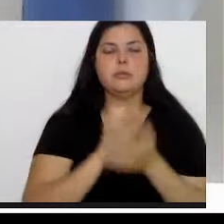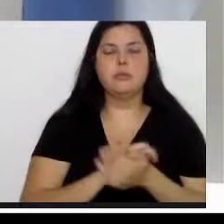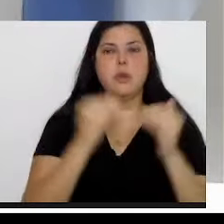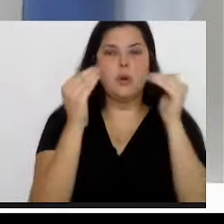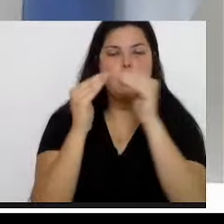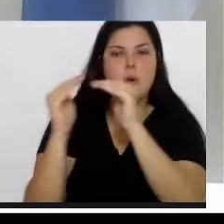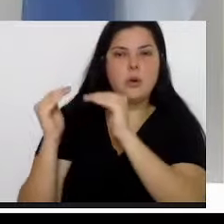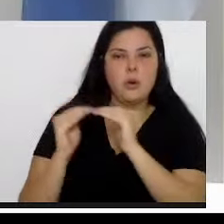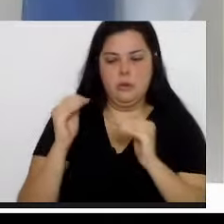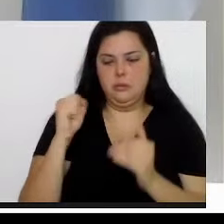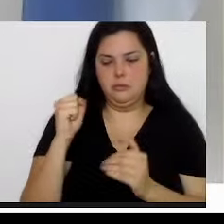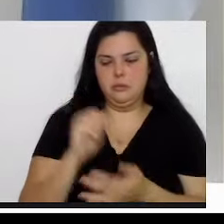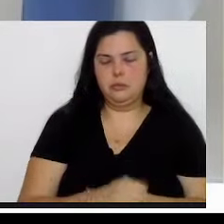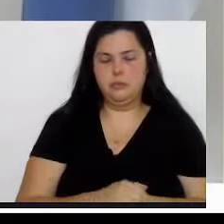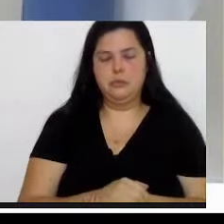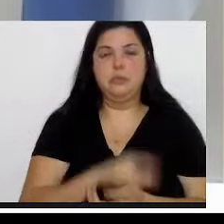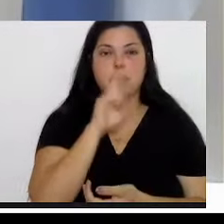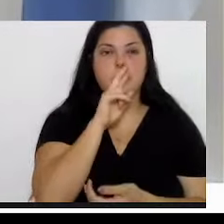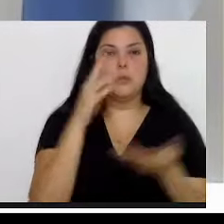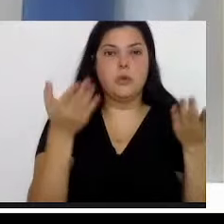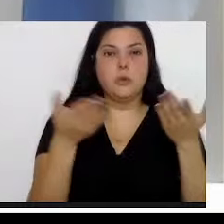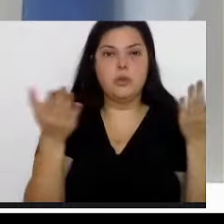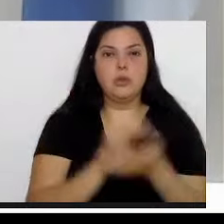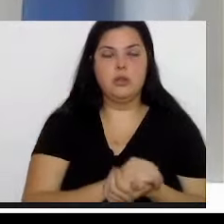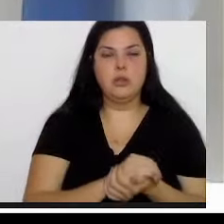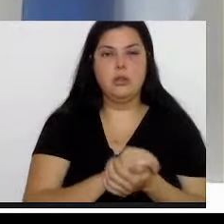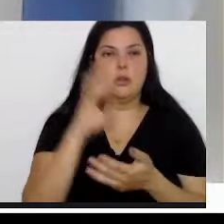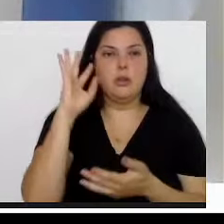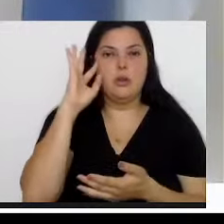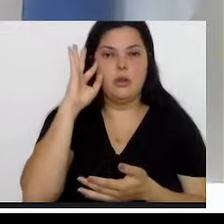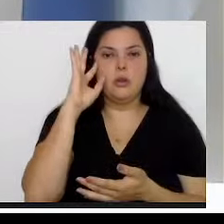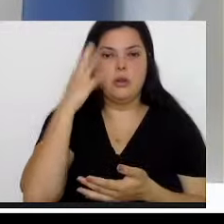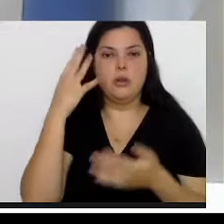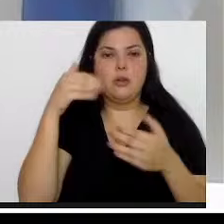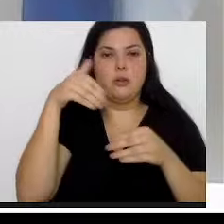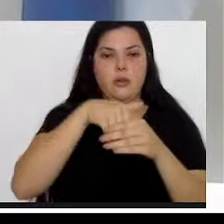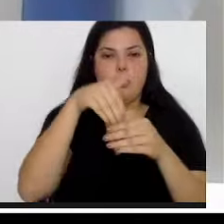De acordo. Proclamo então o resultado, né? A unanimidade de votos,